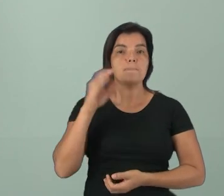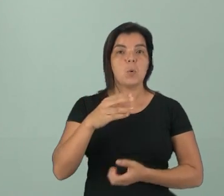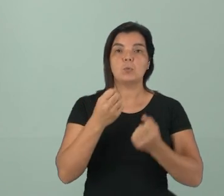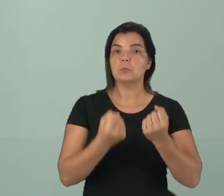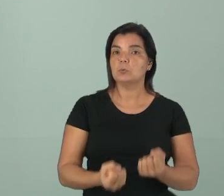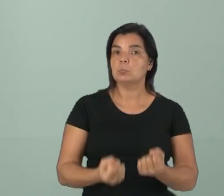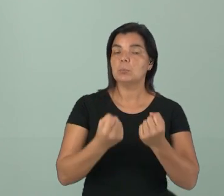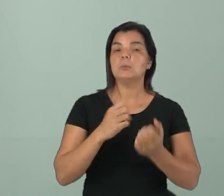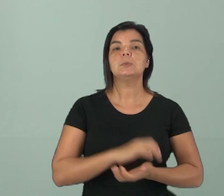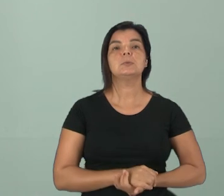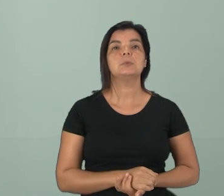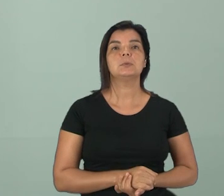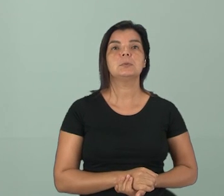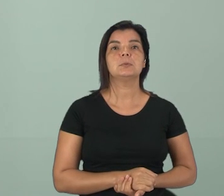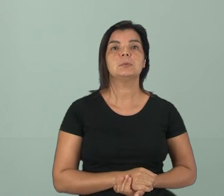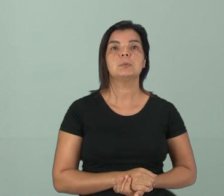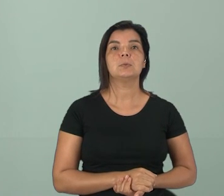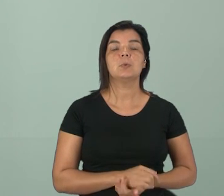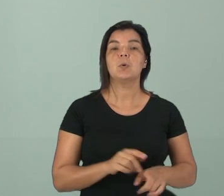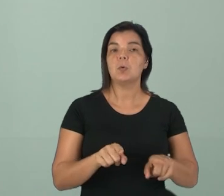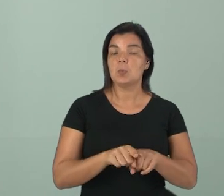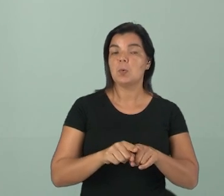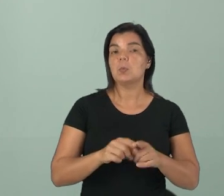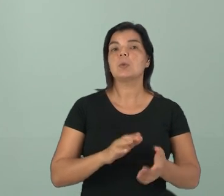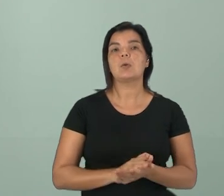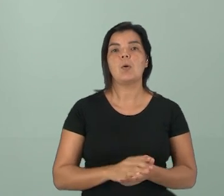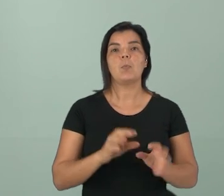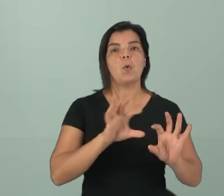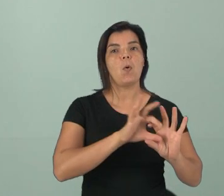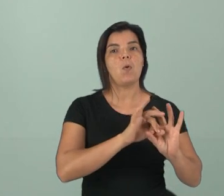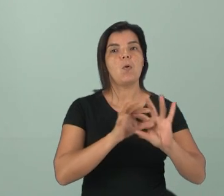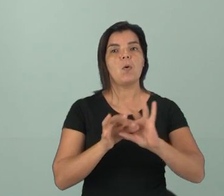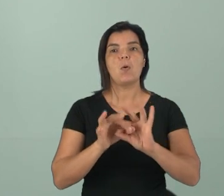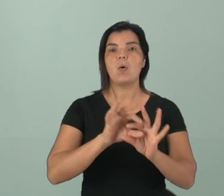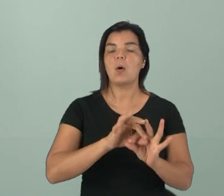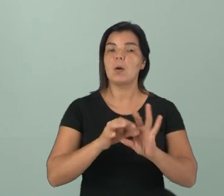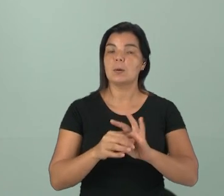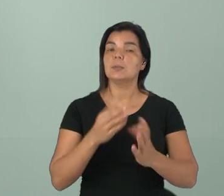de peso, né? Como uma modalidade olímpica. Então,